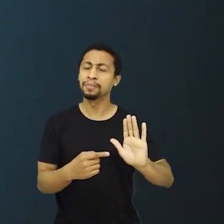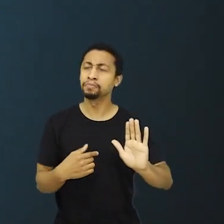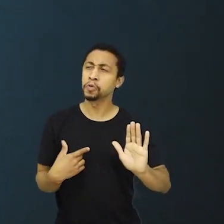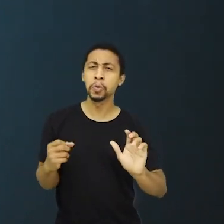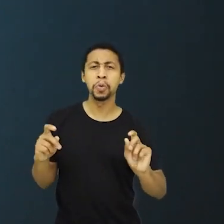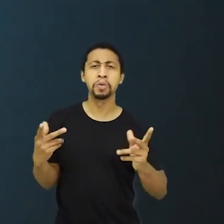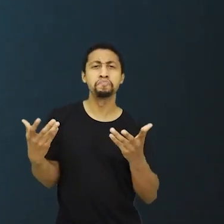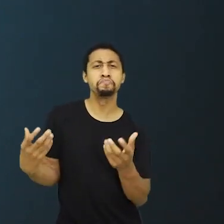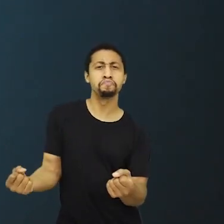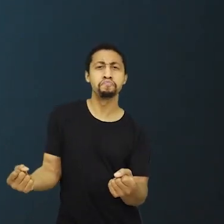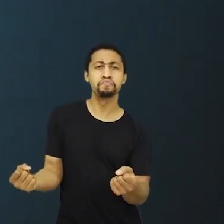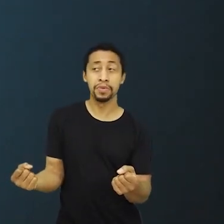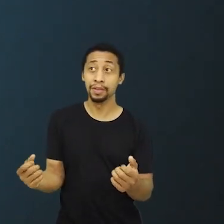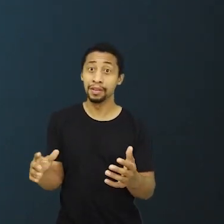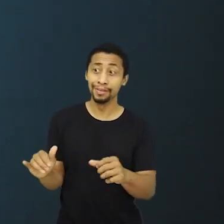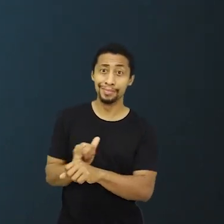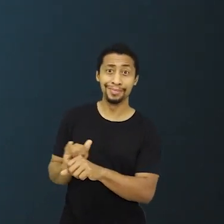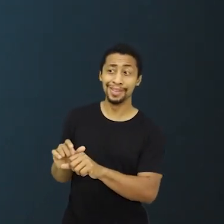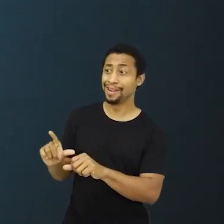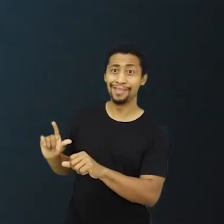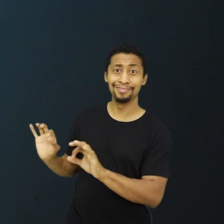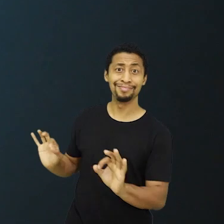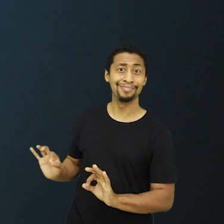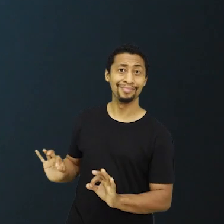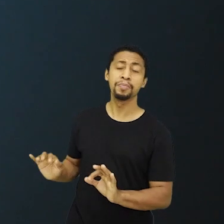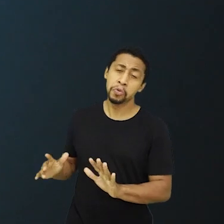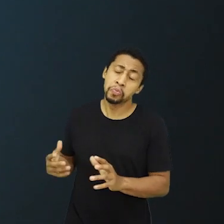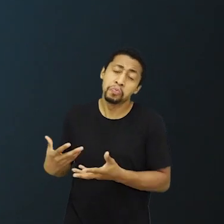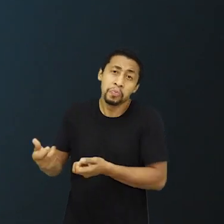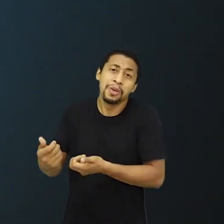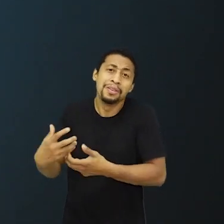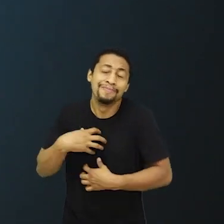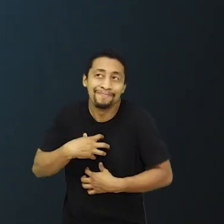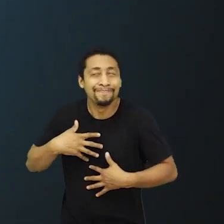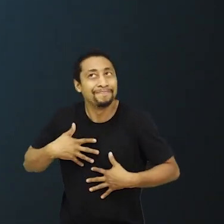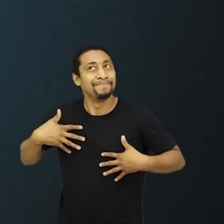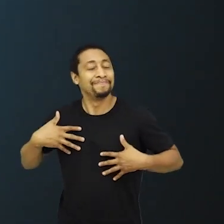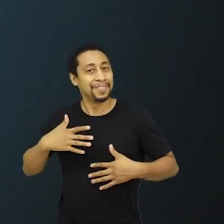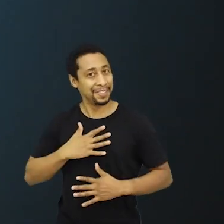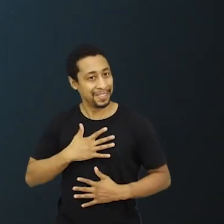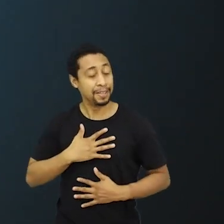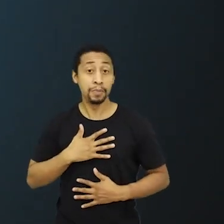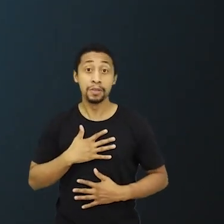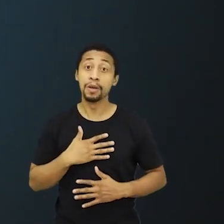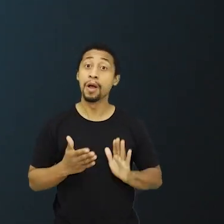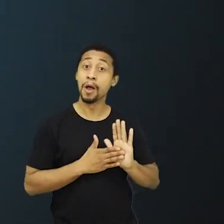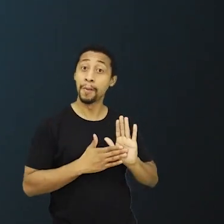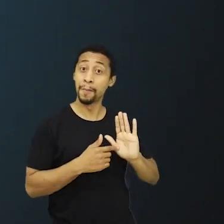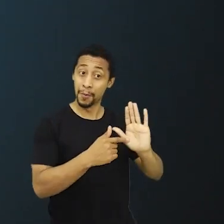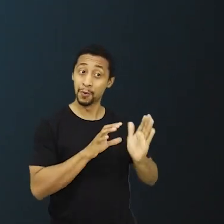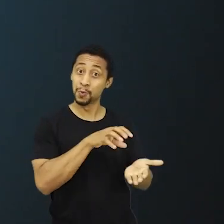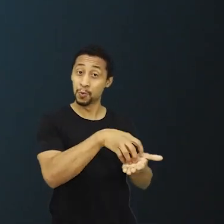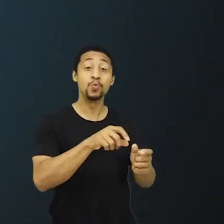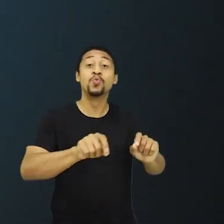foi planejado, fiquei muito feliz, fiquei muito honrado. O Itaú tinha feito uma proposta e que eu achei bastante pertinente